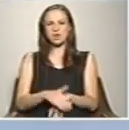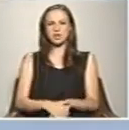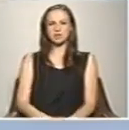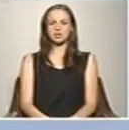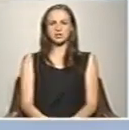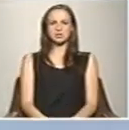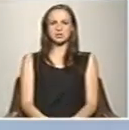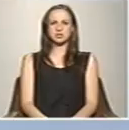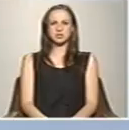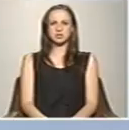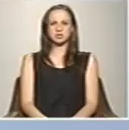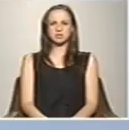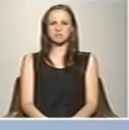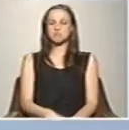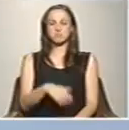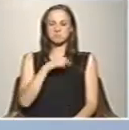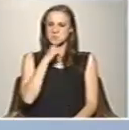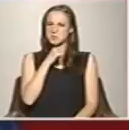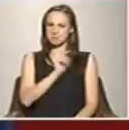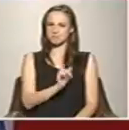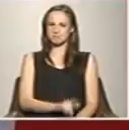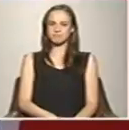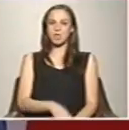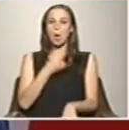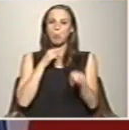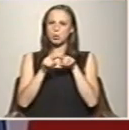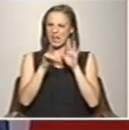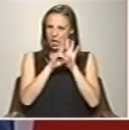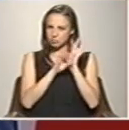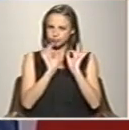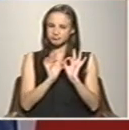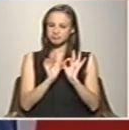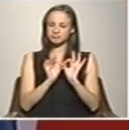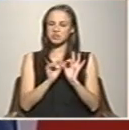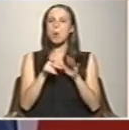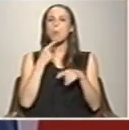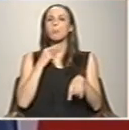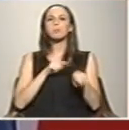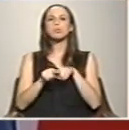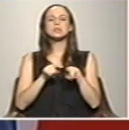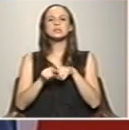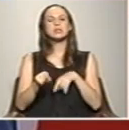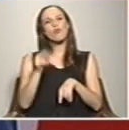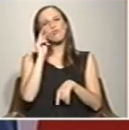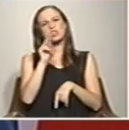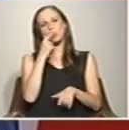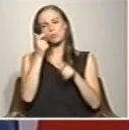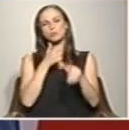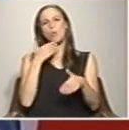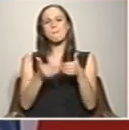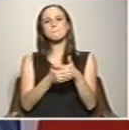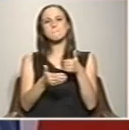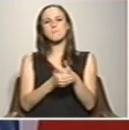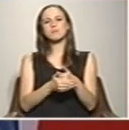Penso que ainda não. Ainda não temos políticas, que, sobretudo políticas que olhem para as pessoas mais velhas